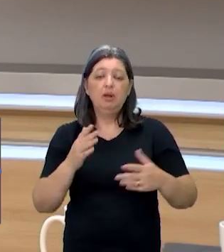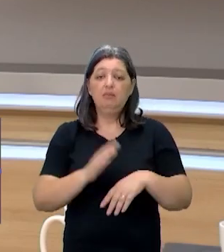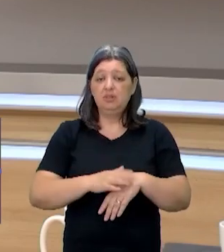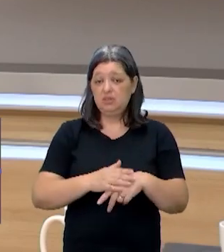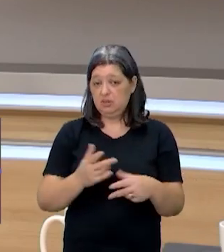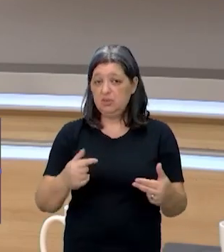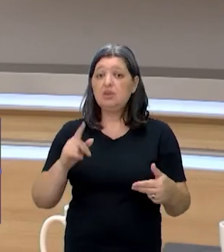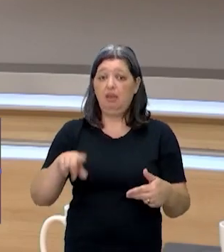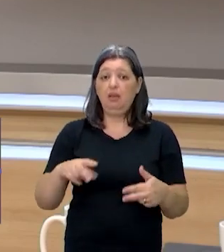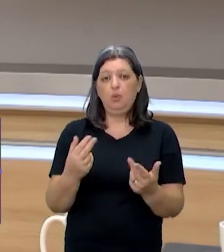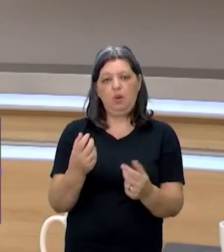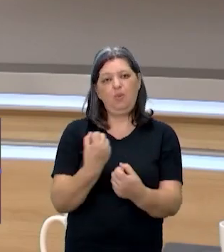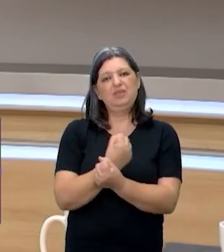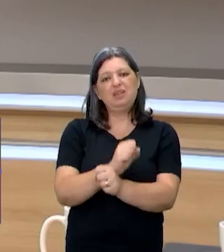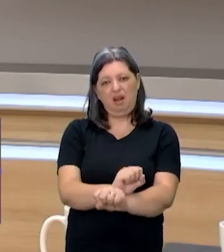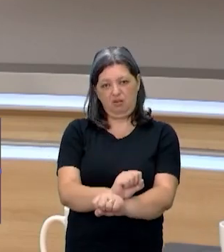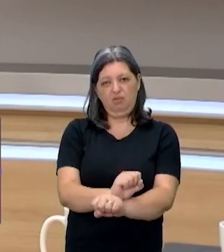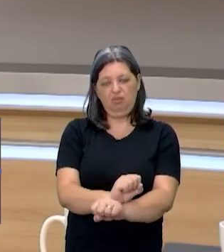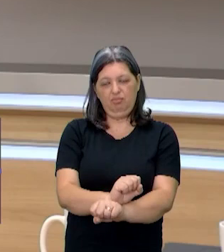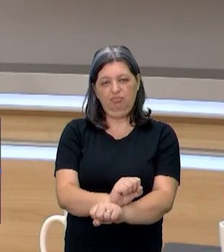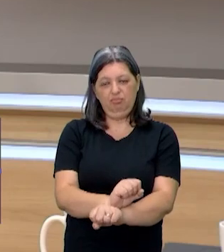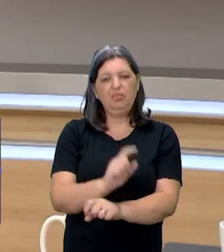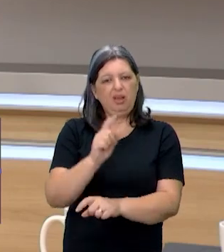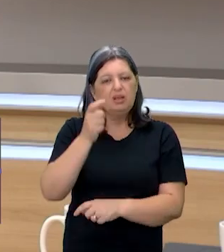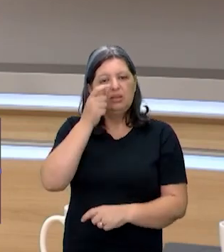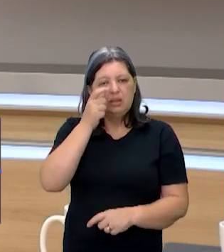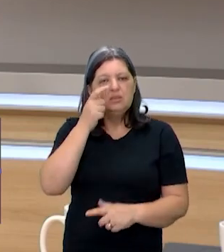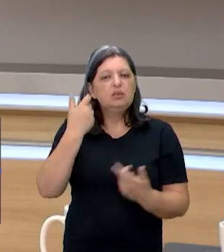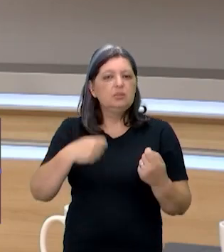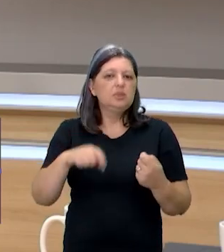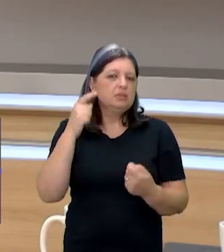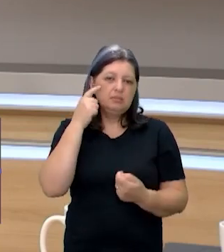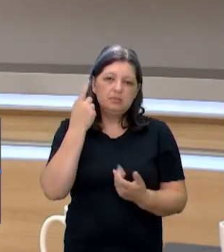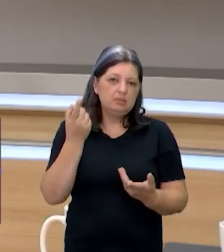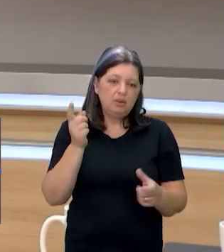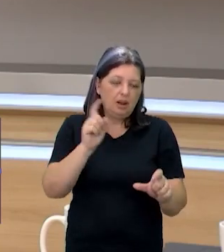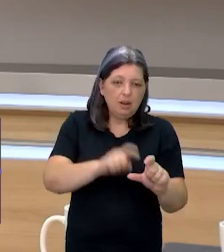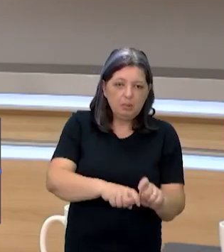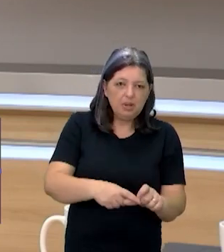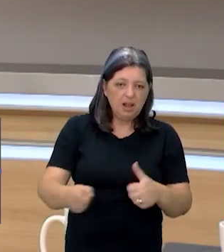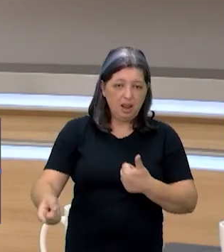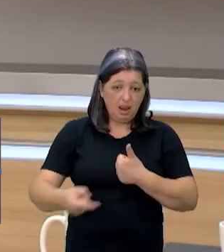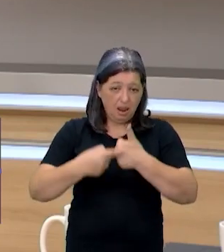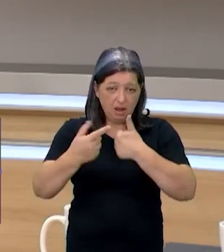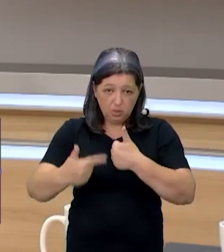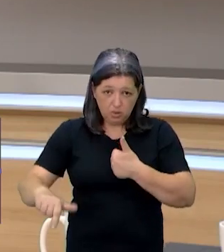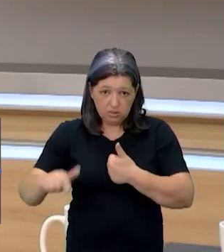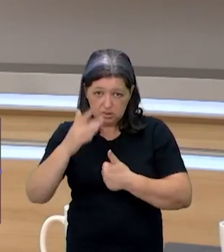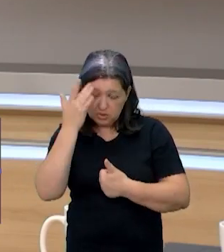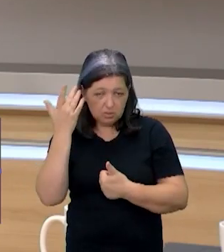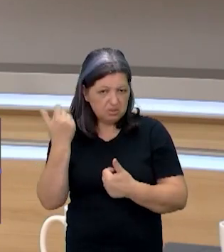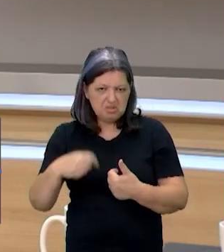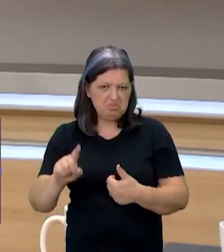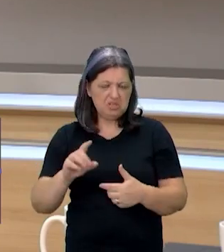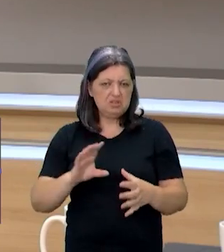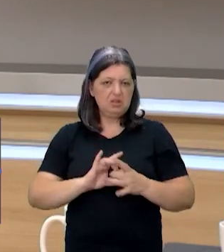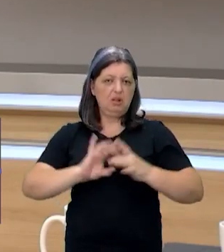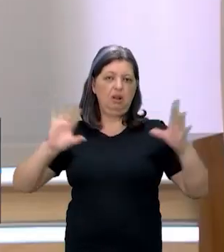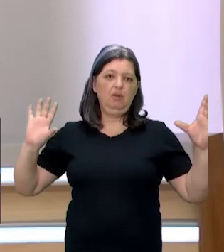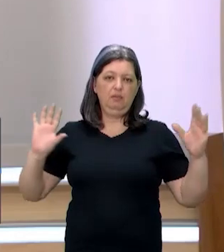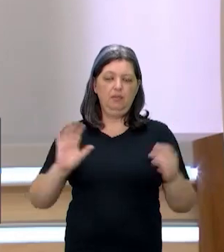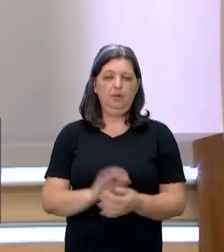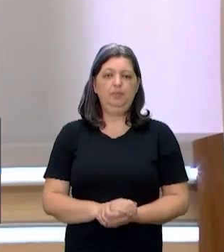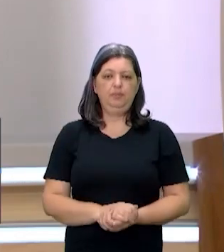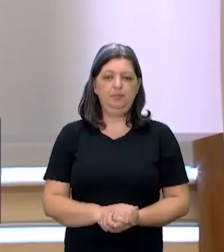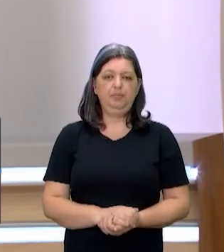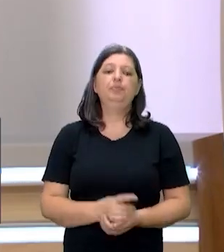é escravizado. Então, é interessante você não depender do like das outras pessoas. Exatamente, ser livre, né? Ser um ser humano livre. E